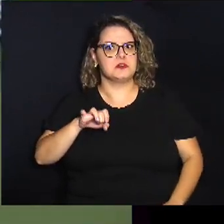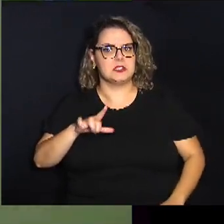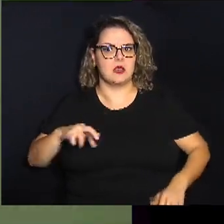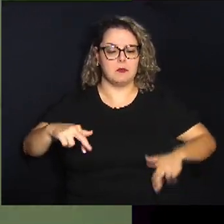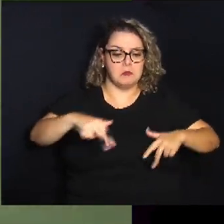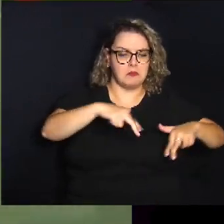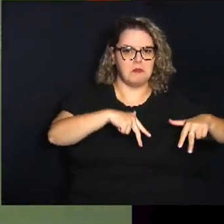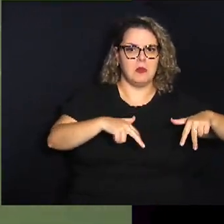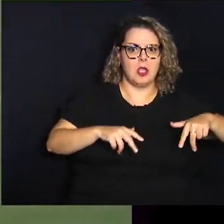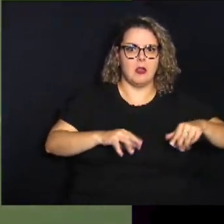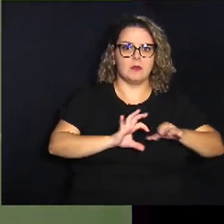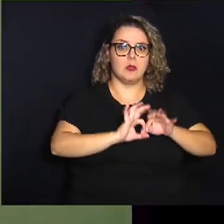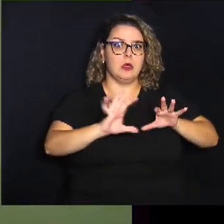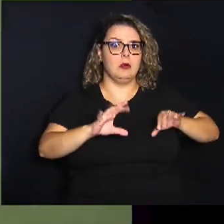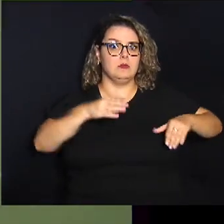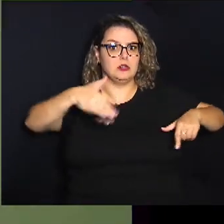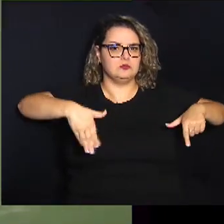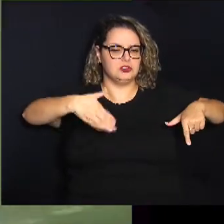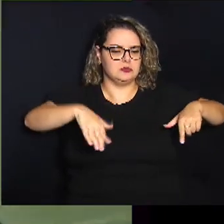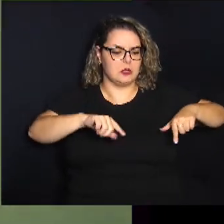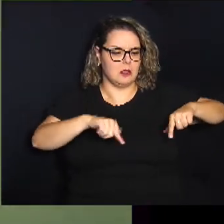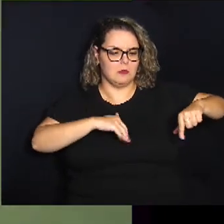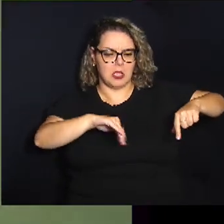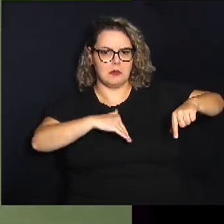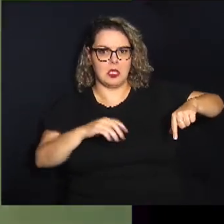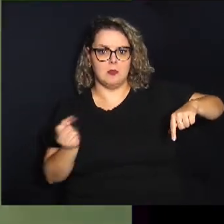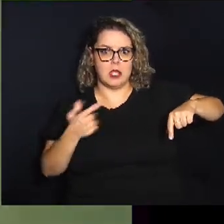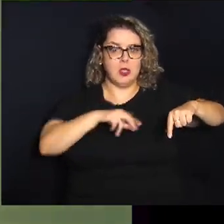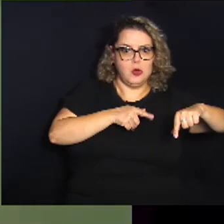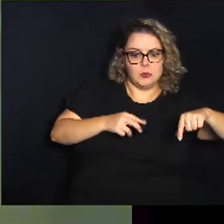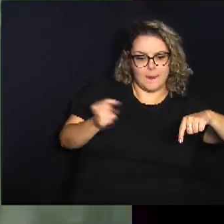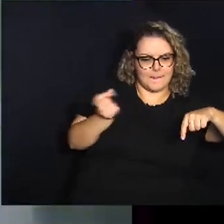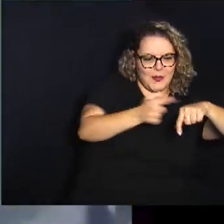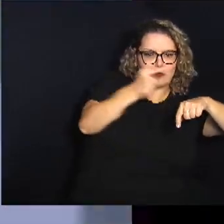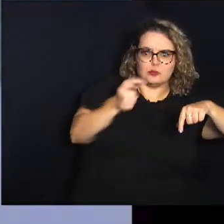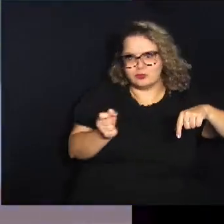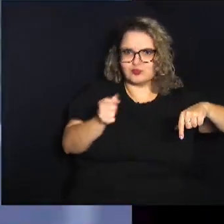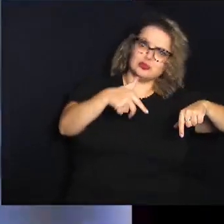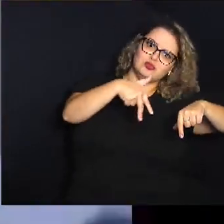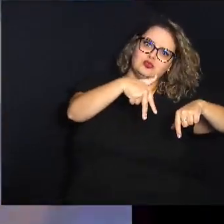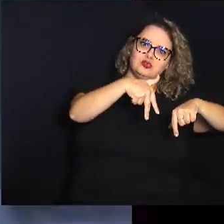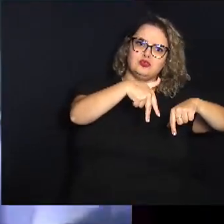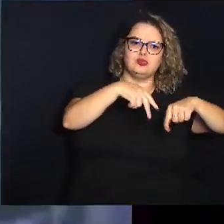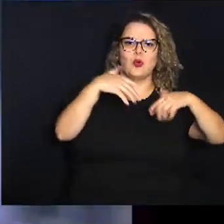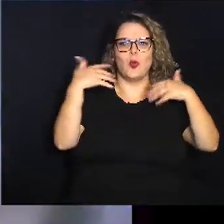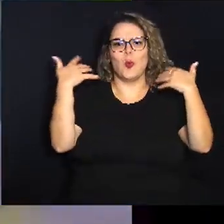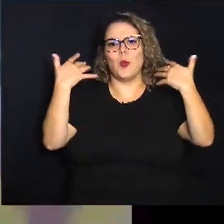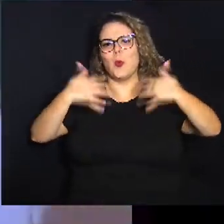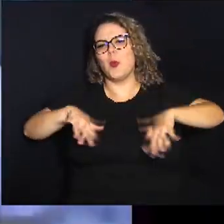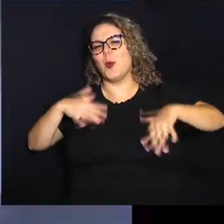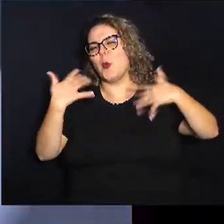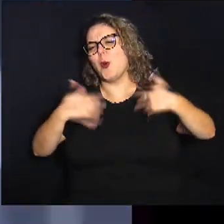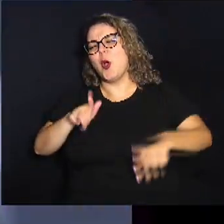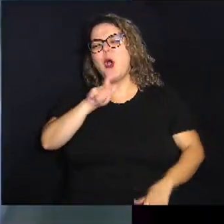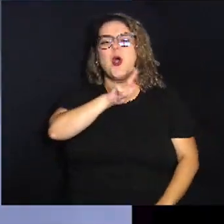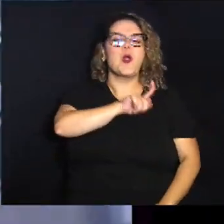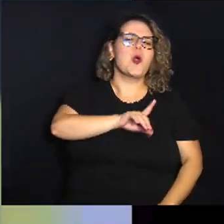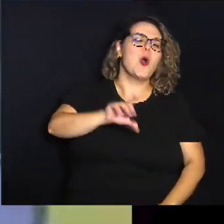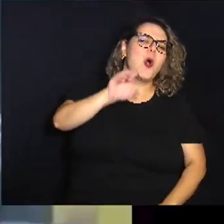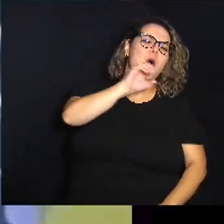chega com muito espaço lá pela direita olhou para o meio da área vem cruzamento segunda trave o toque de cabeça gol